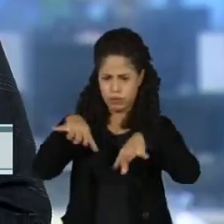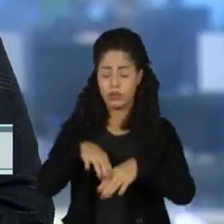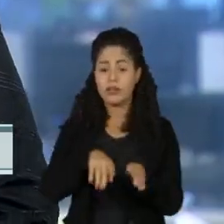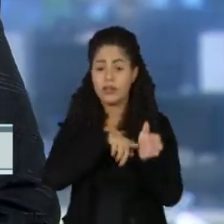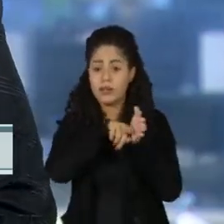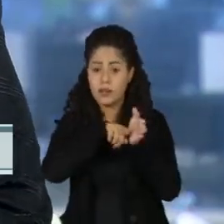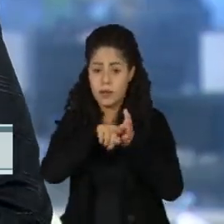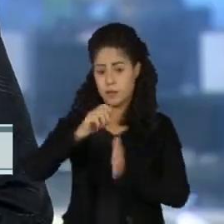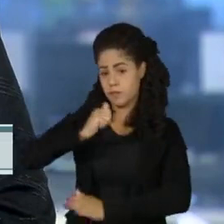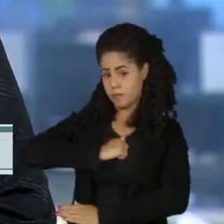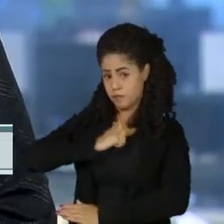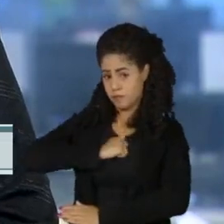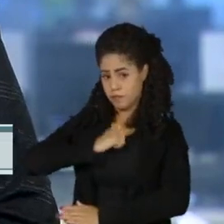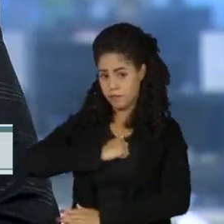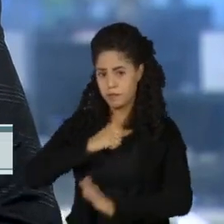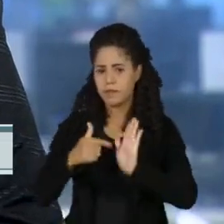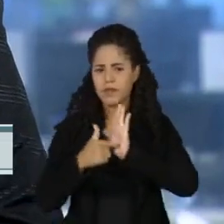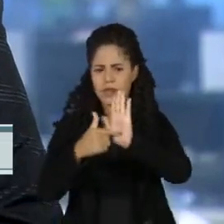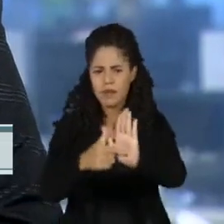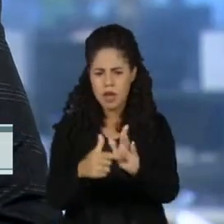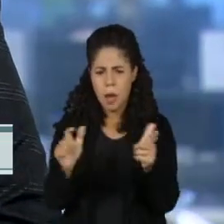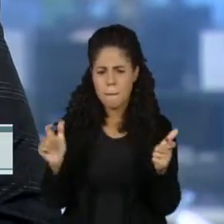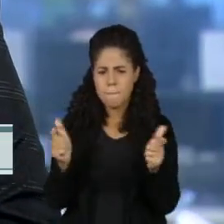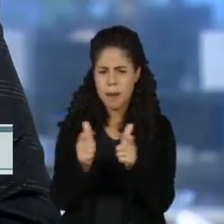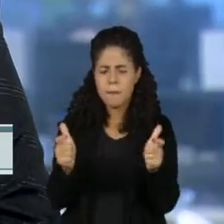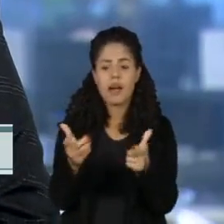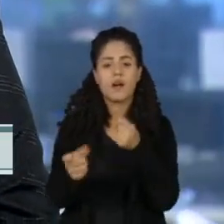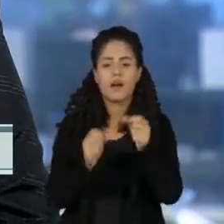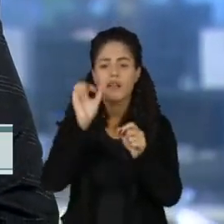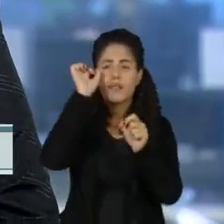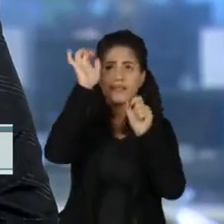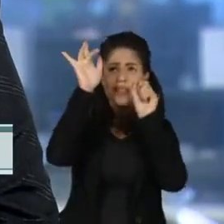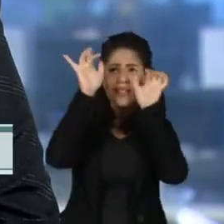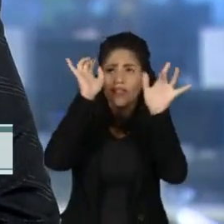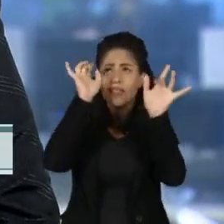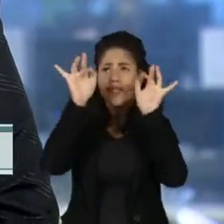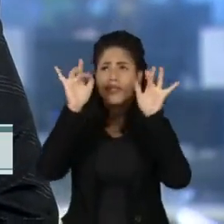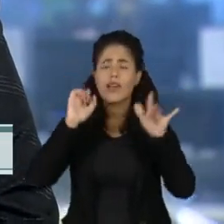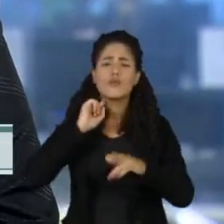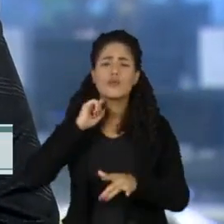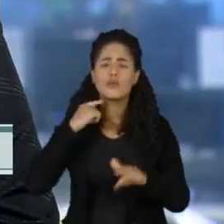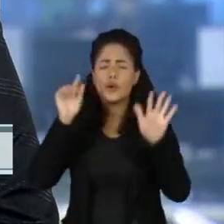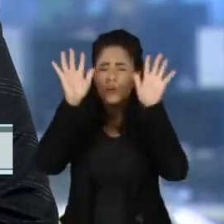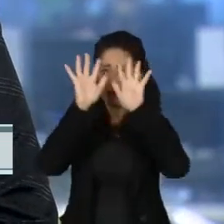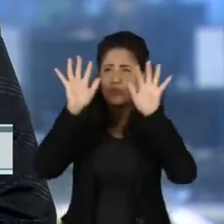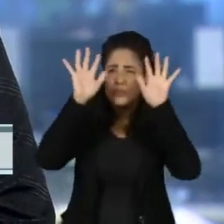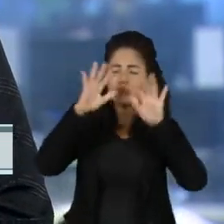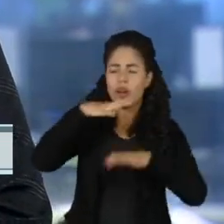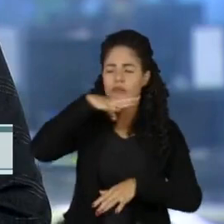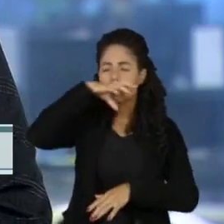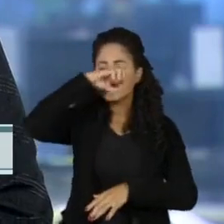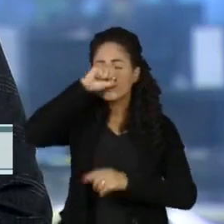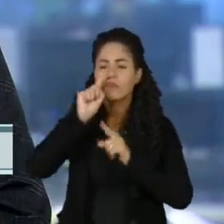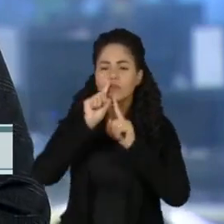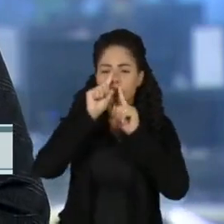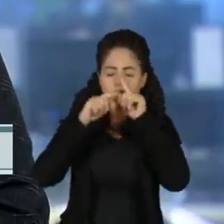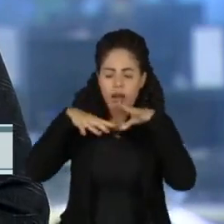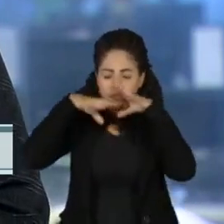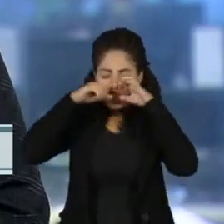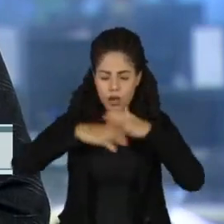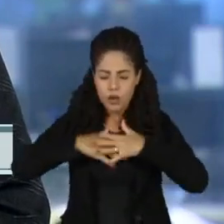Pesquisadores canadenses apontam que mesmo pouco tempo de exposição aos poluentes é suficiente para prejudicar a